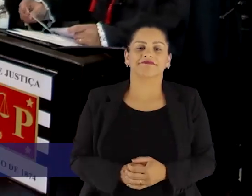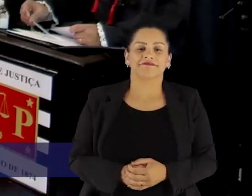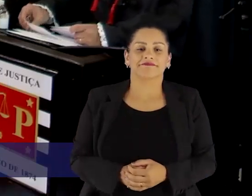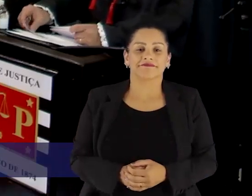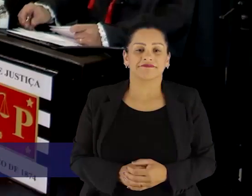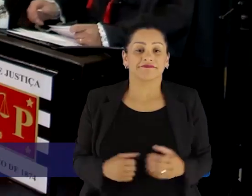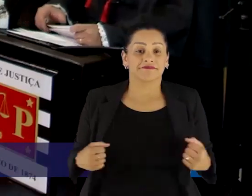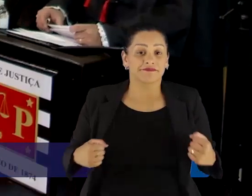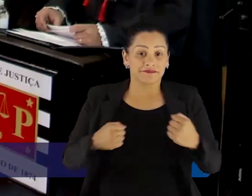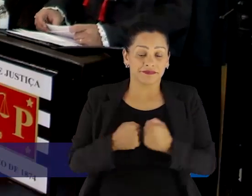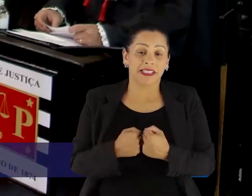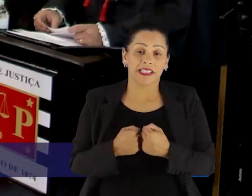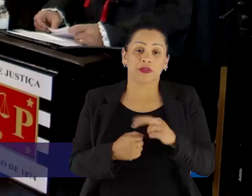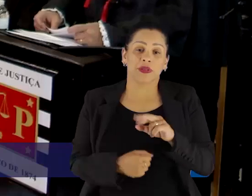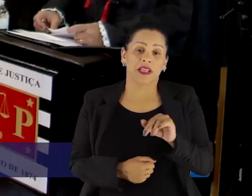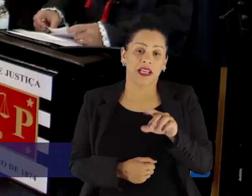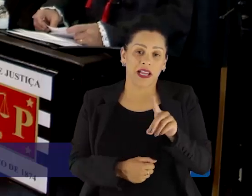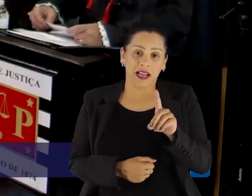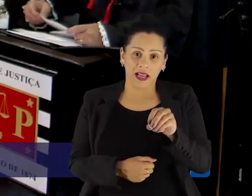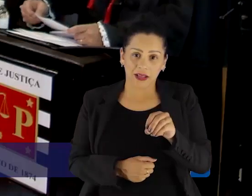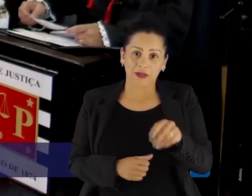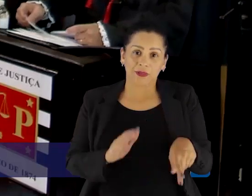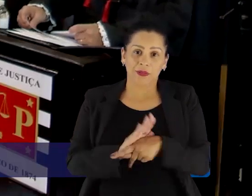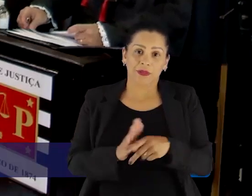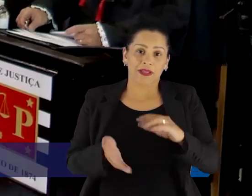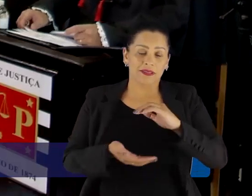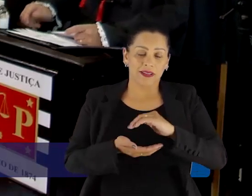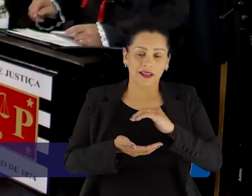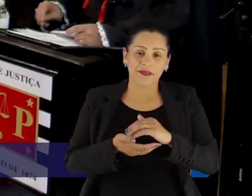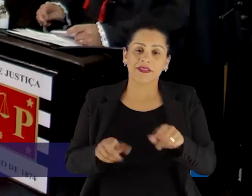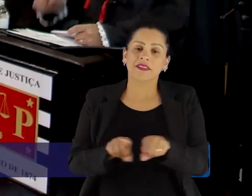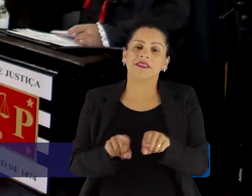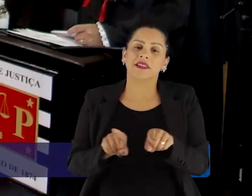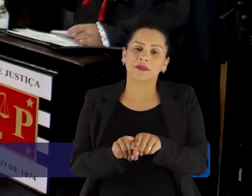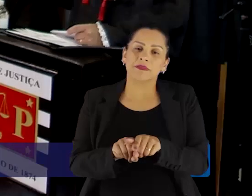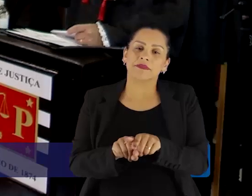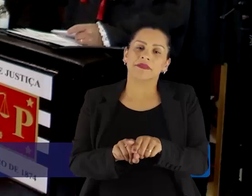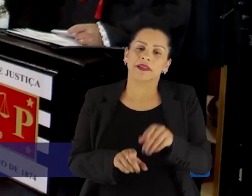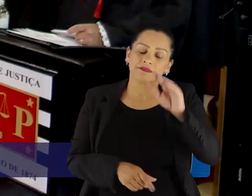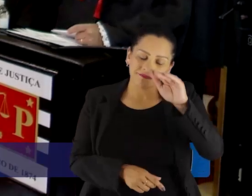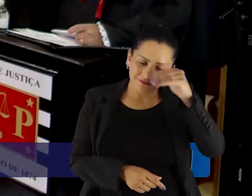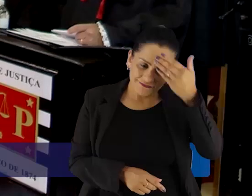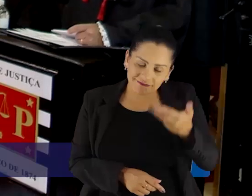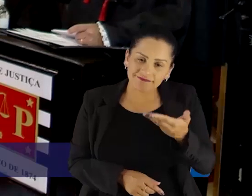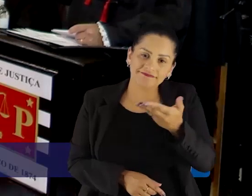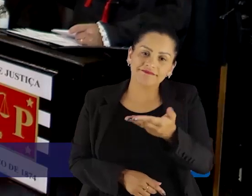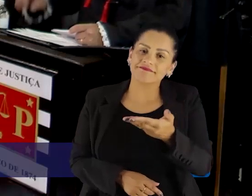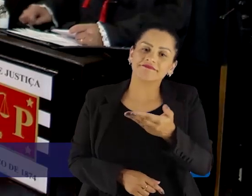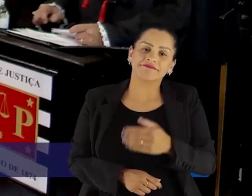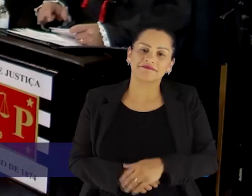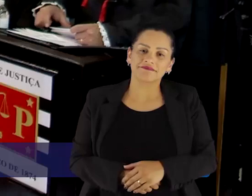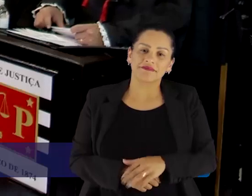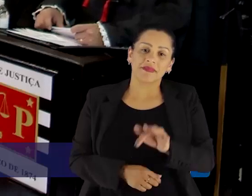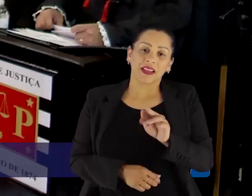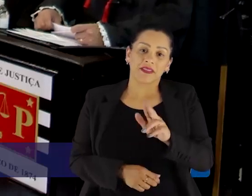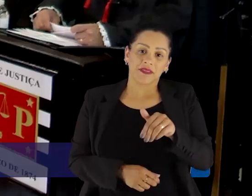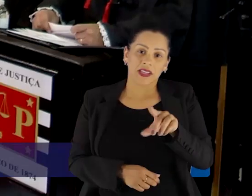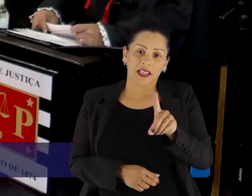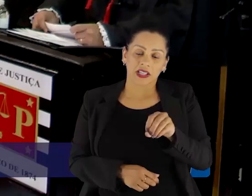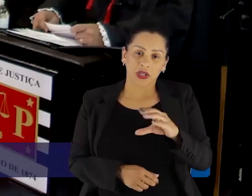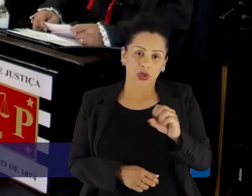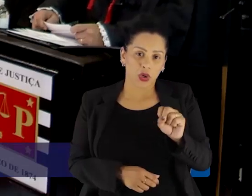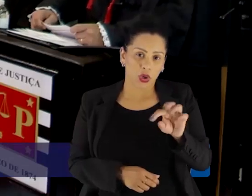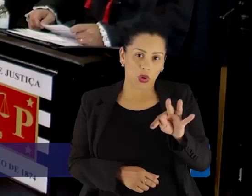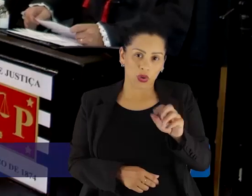Enrique Ricardo Lewandowski do Supremo Tribunal Federal pelo Senhor Doutor Fernando José da Costa